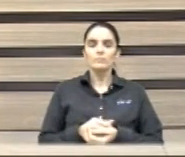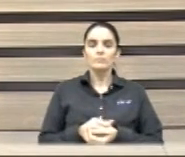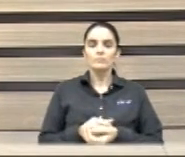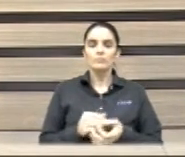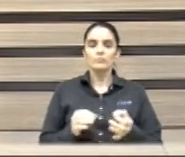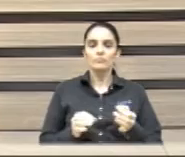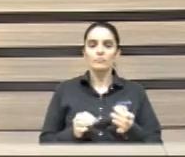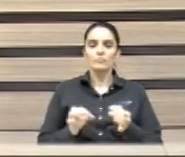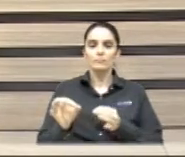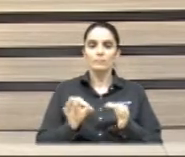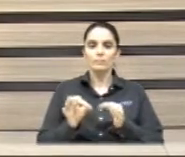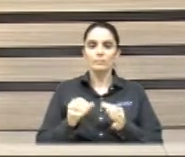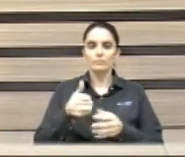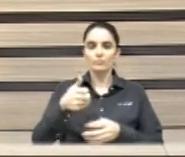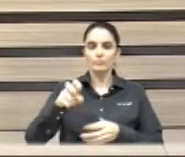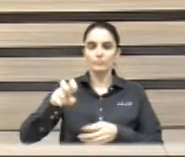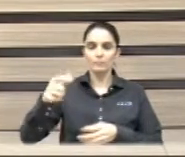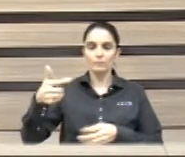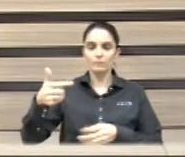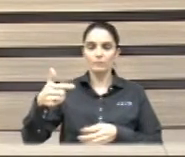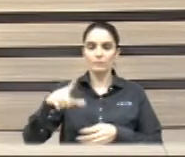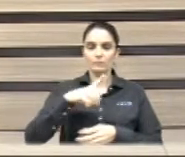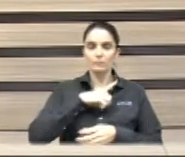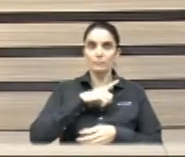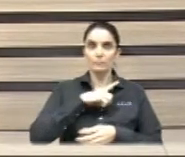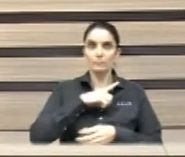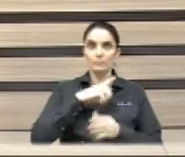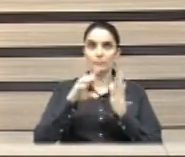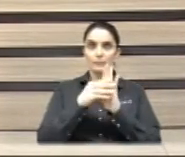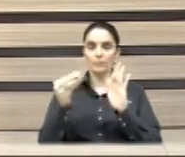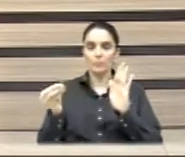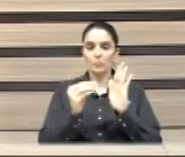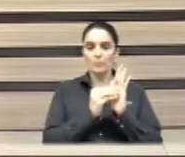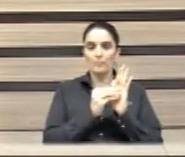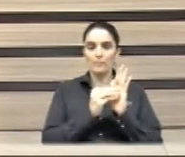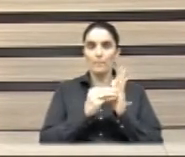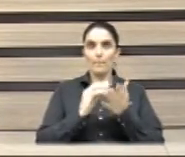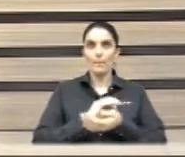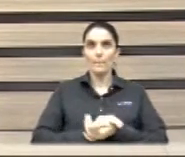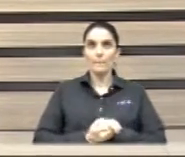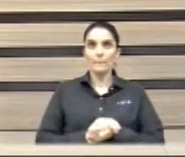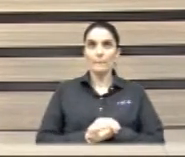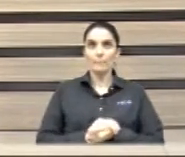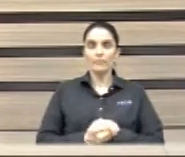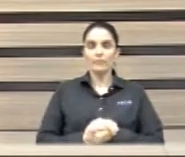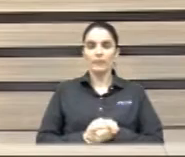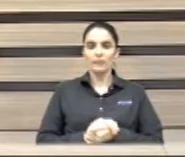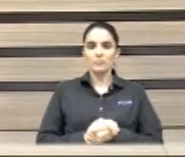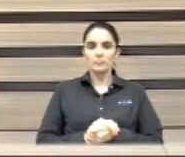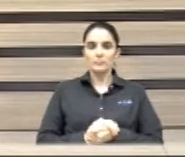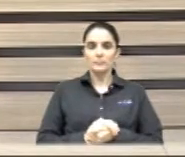número 152 por apresentação de emendas.